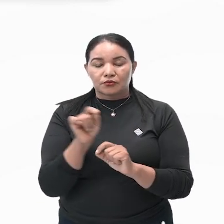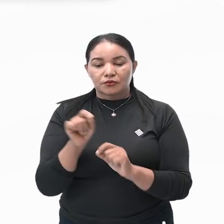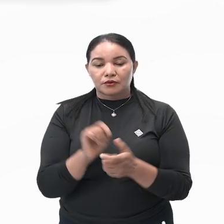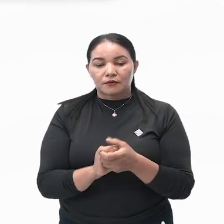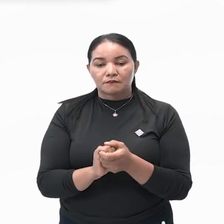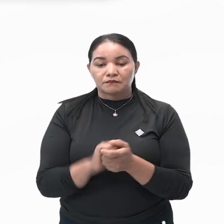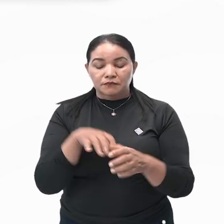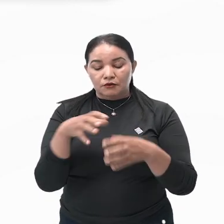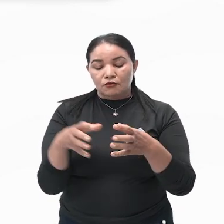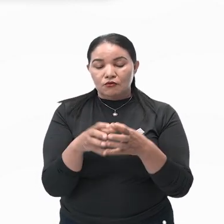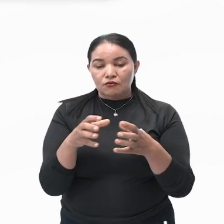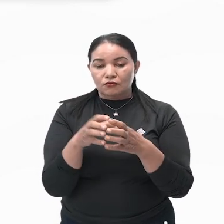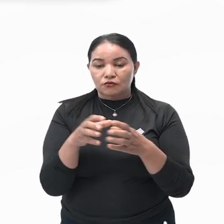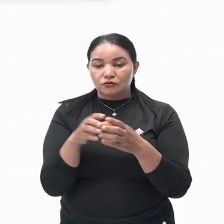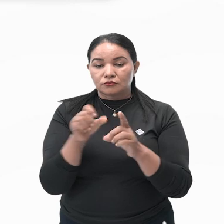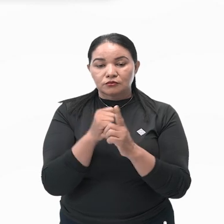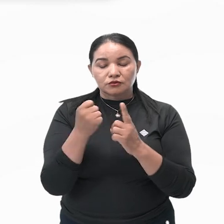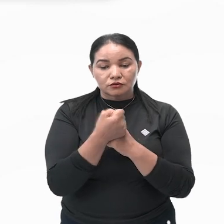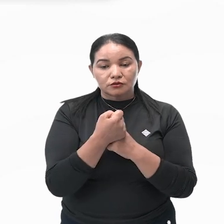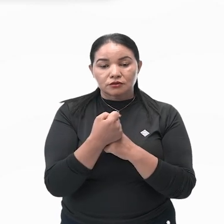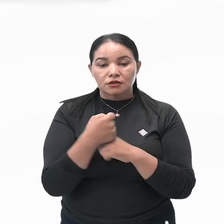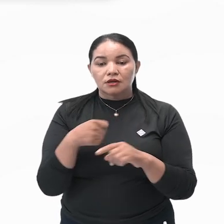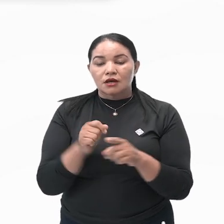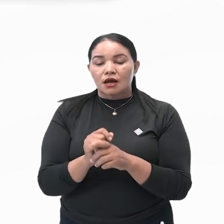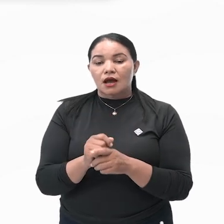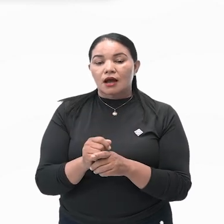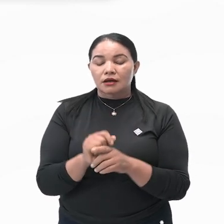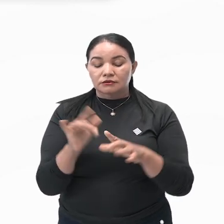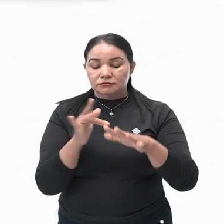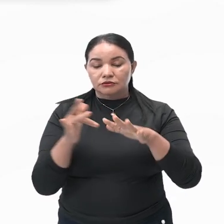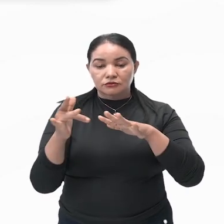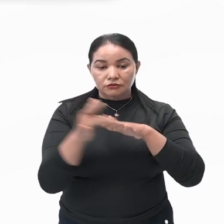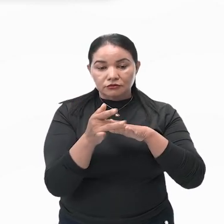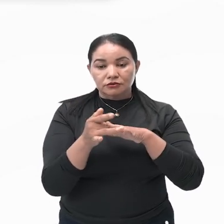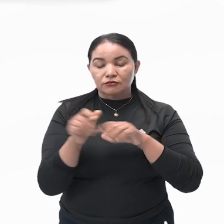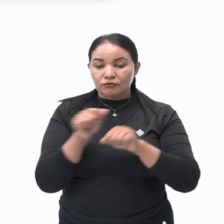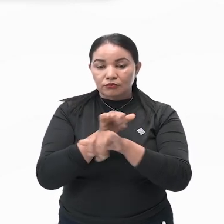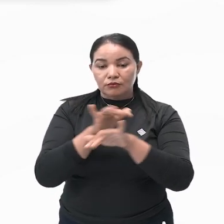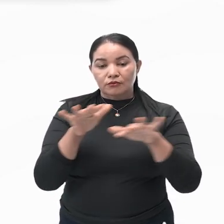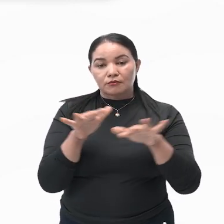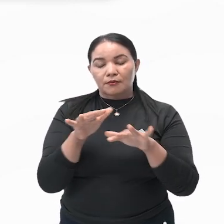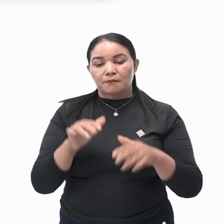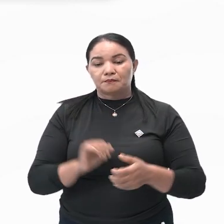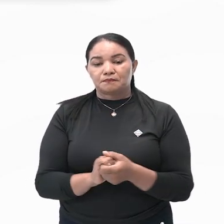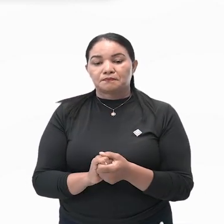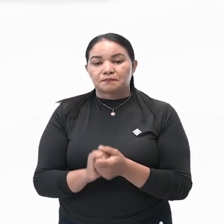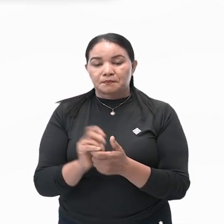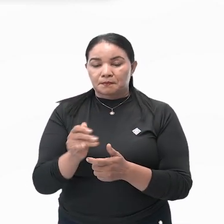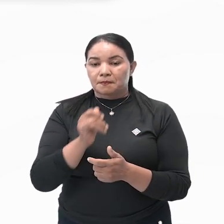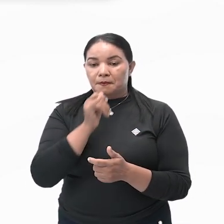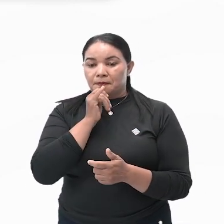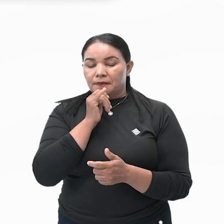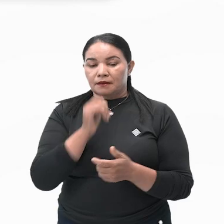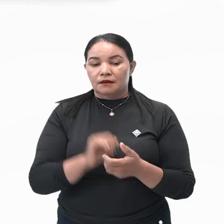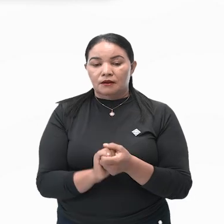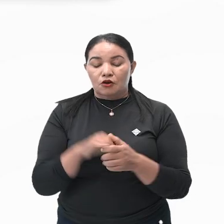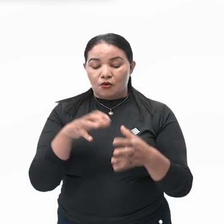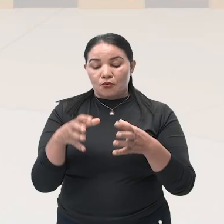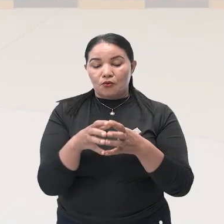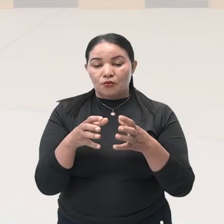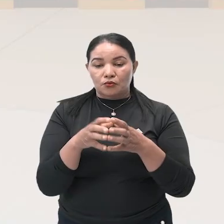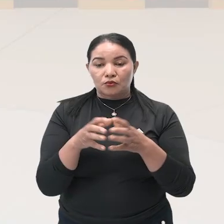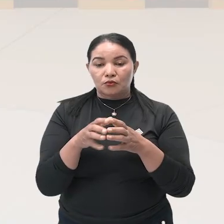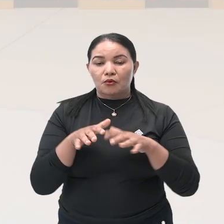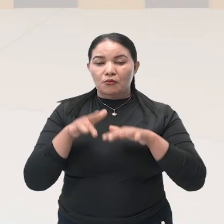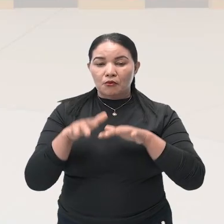movimentos sociais, eles ganham as redes sociais, tá bom? Então, esses movimentos sociais, eles vão